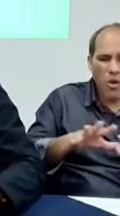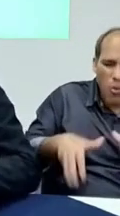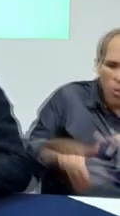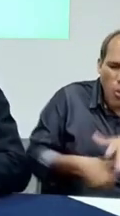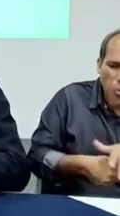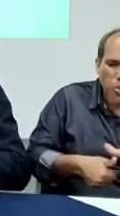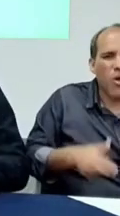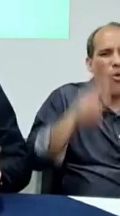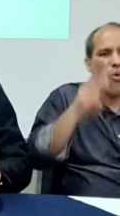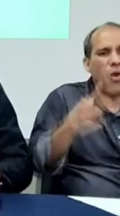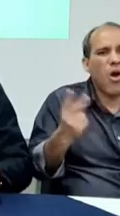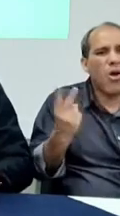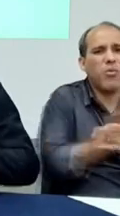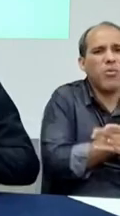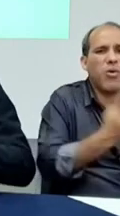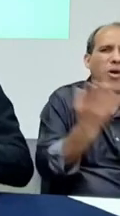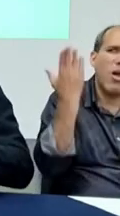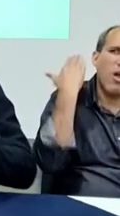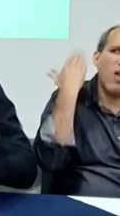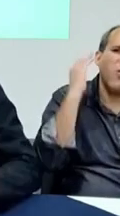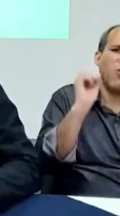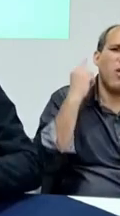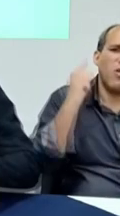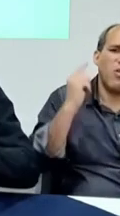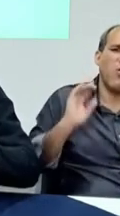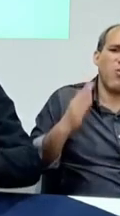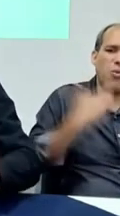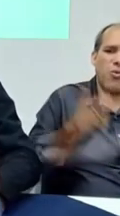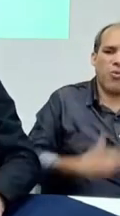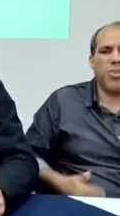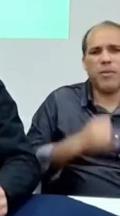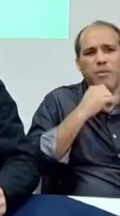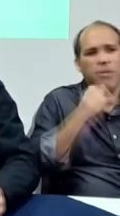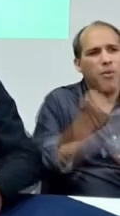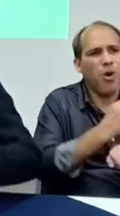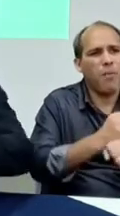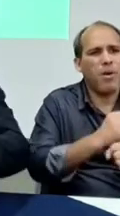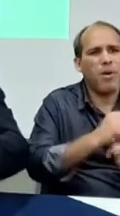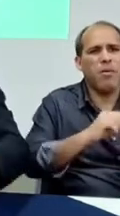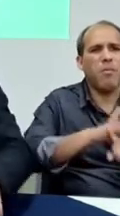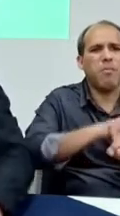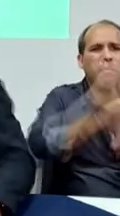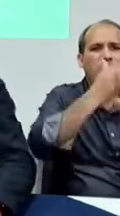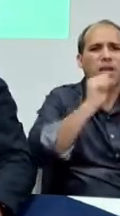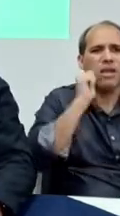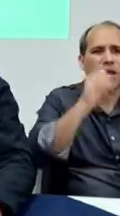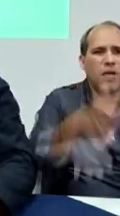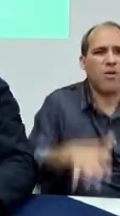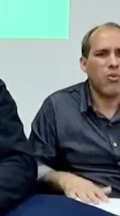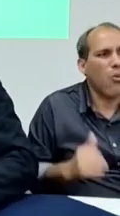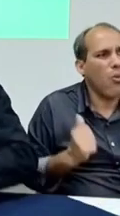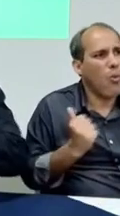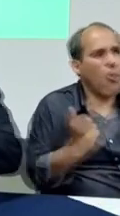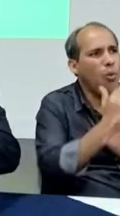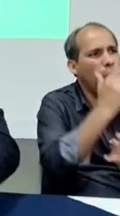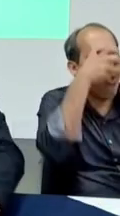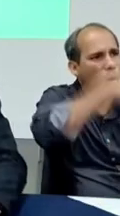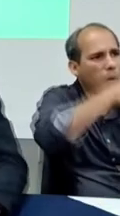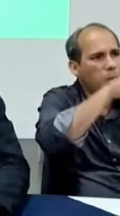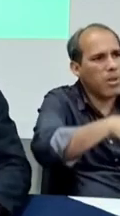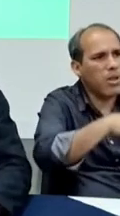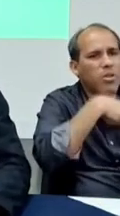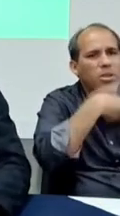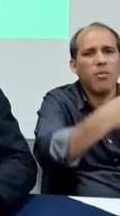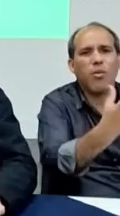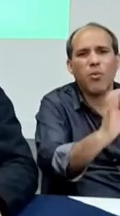ver em governos anteriores. Ah, o cara fez uma obra superfaturada, tá? Comprou o material e não recebeu,